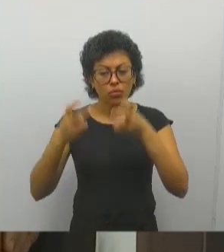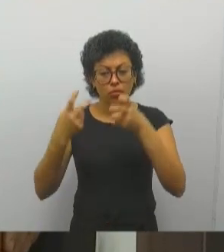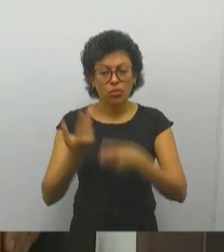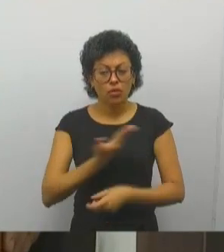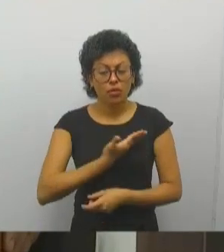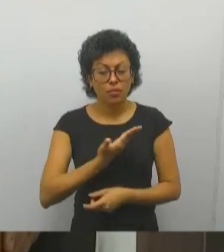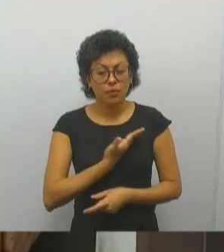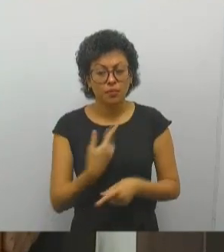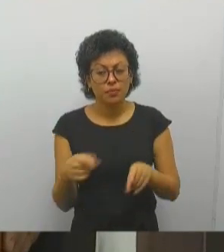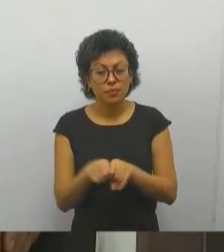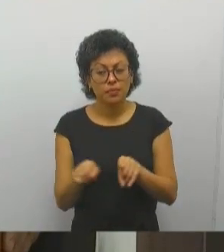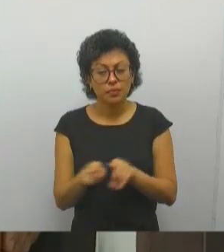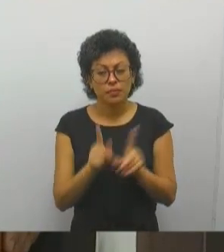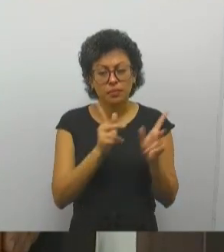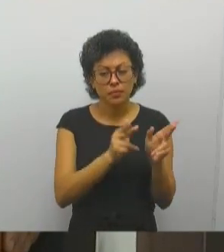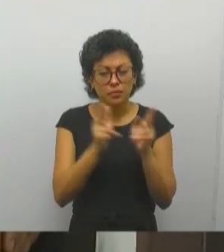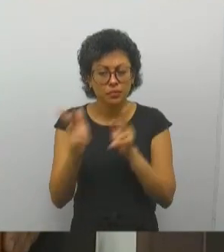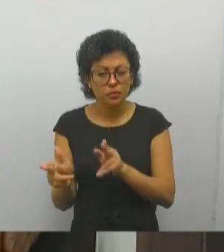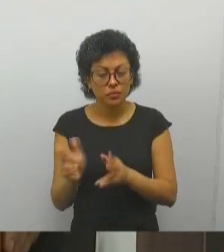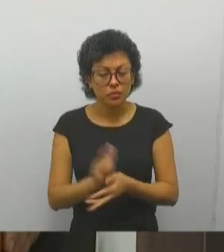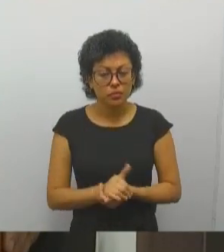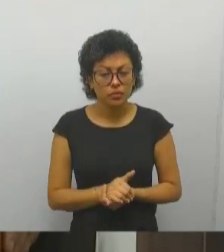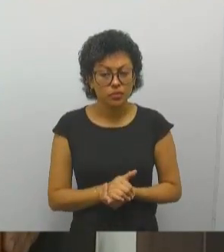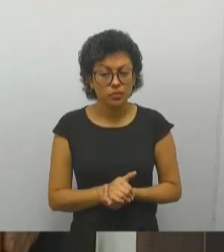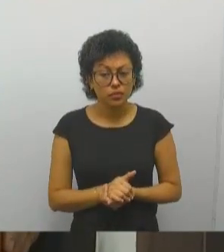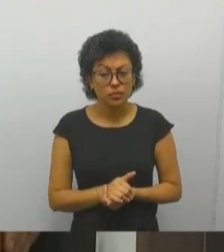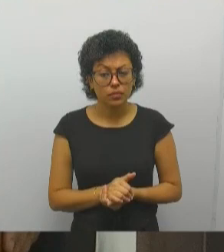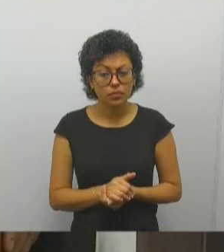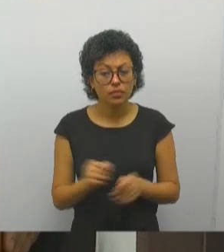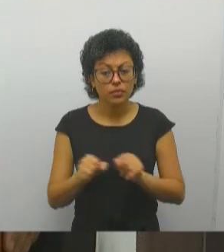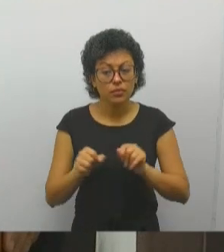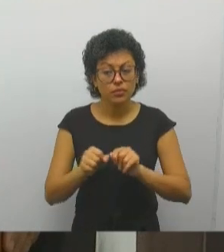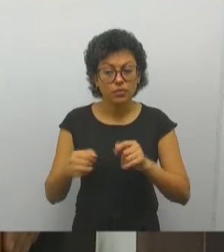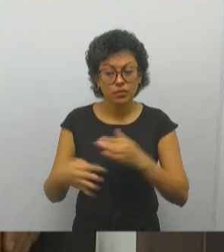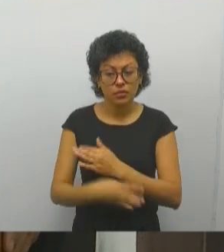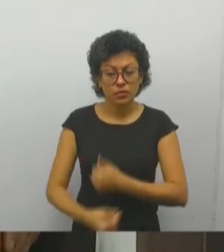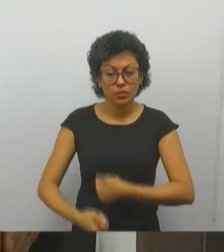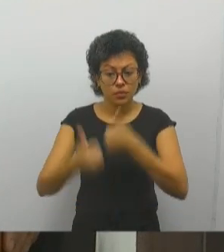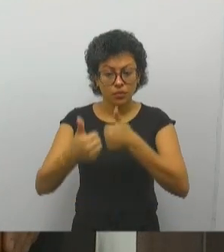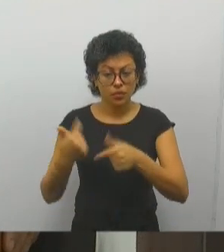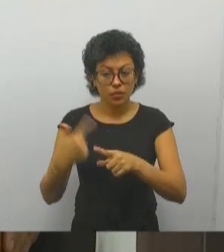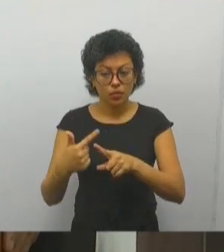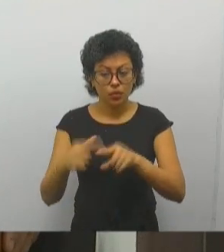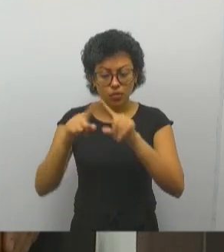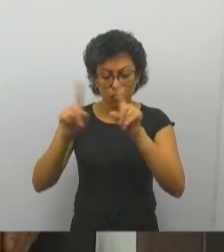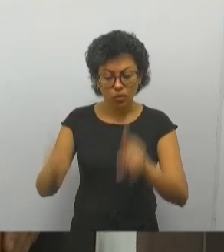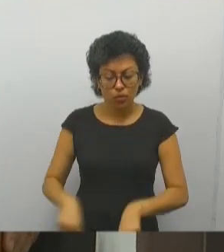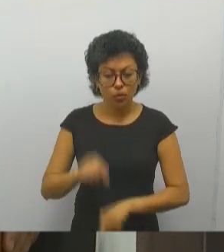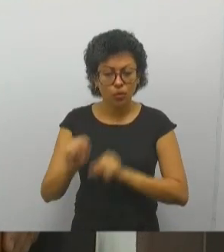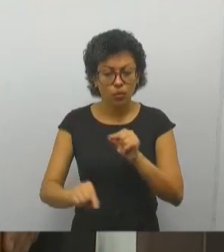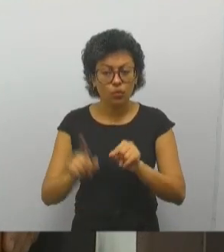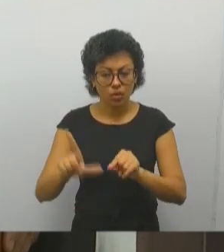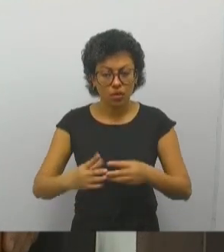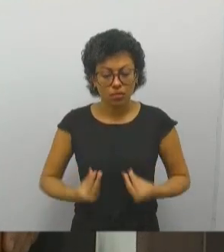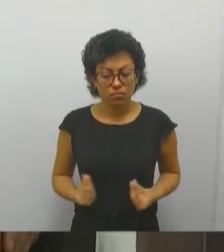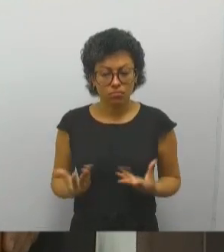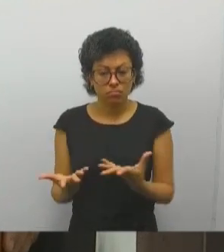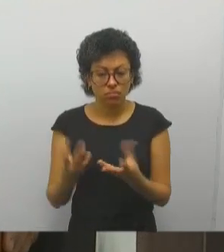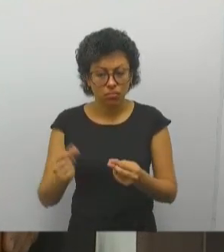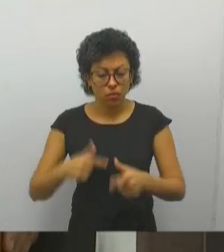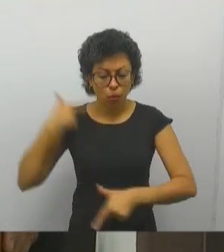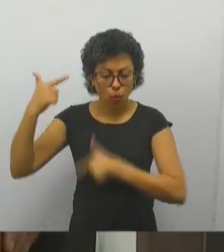colegas com essa capacidade para fazer uma cidade melhor porque ser servidor público é se doar